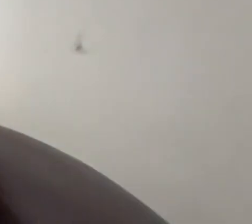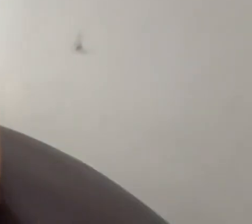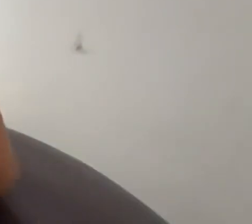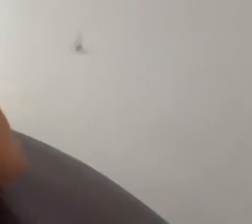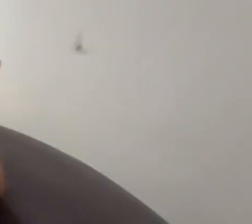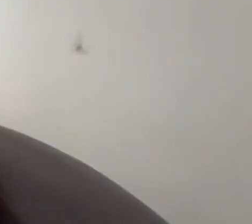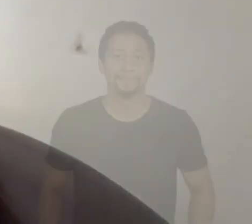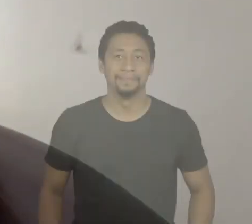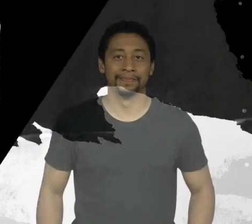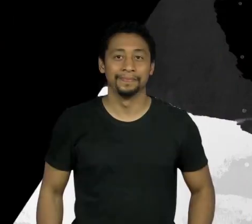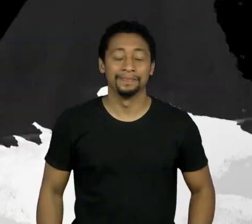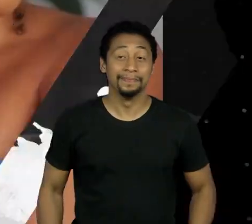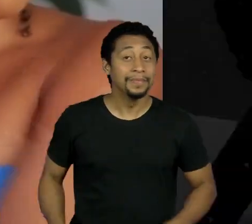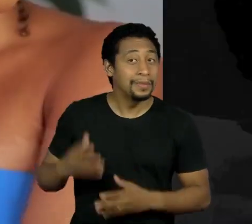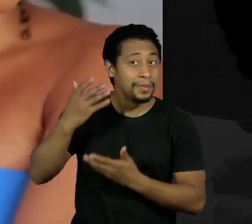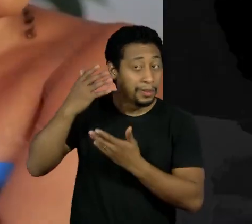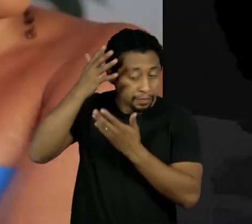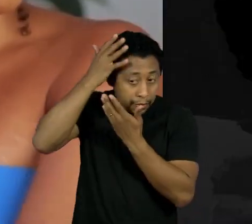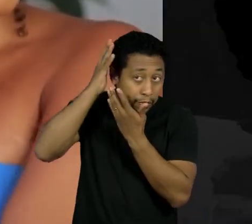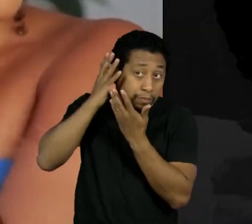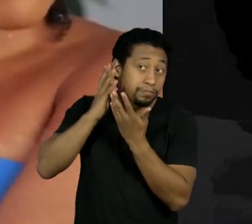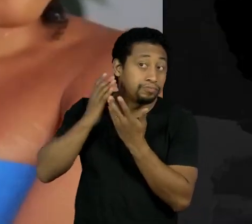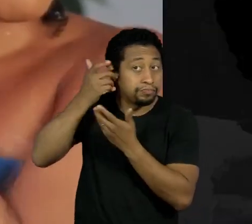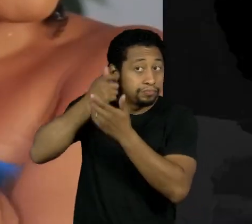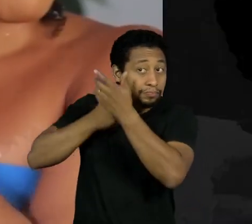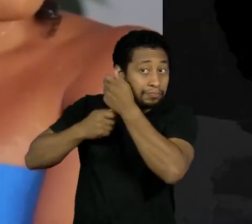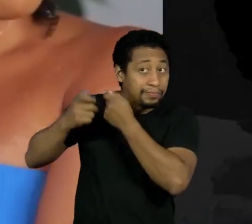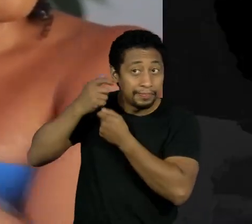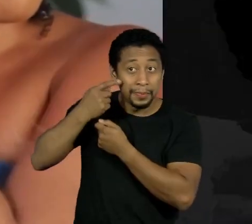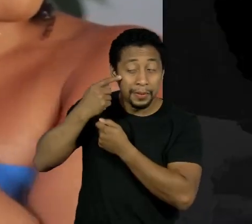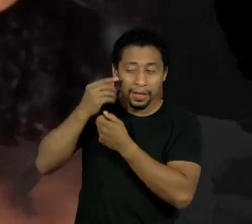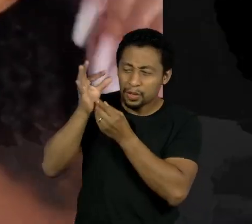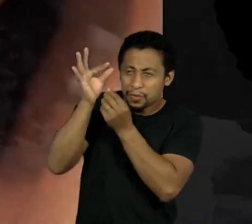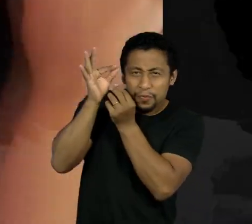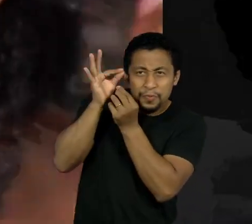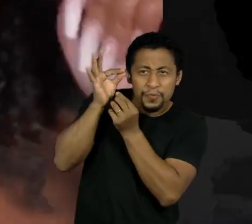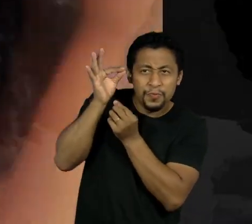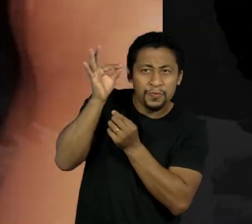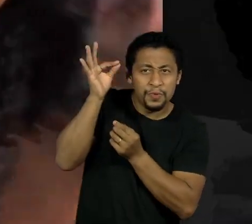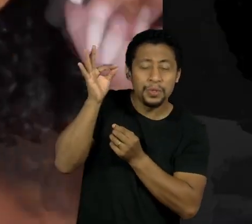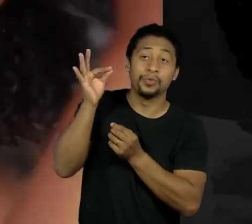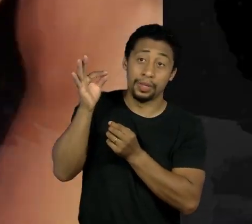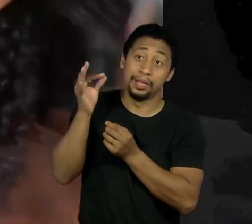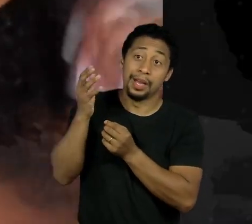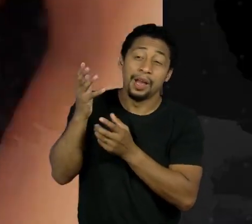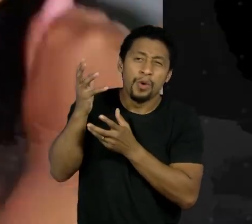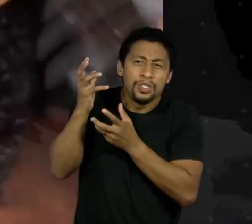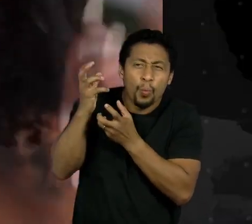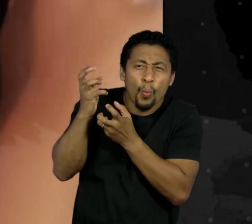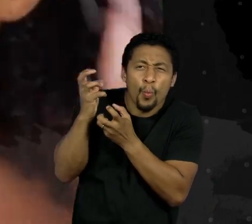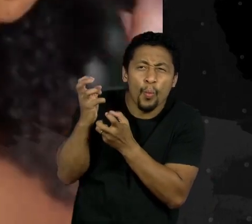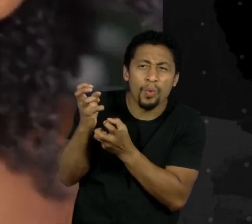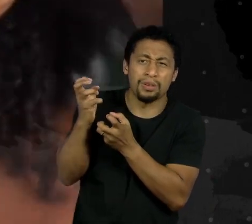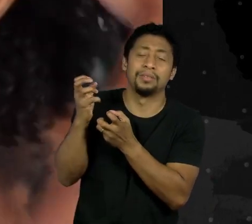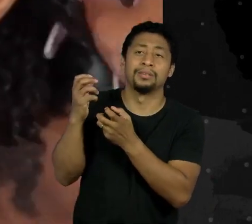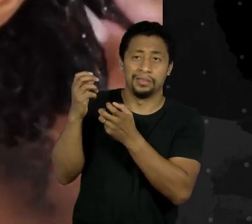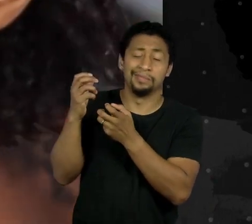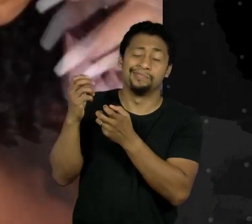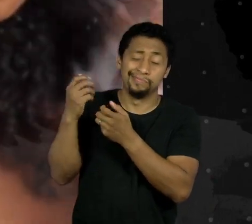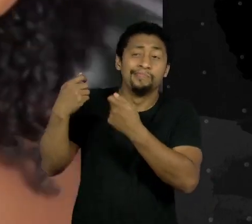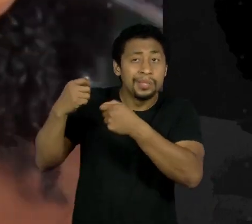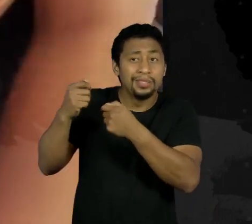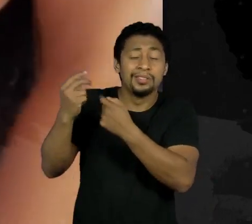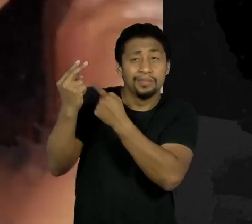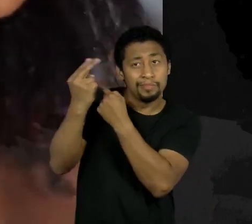O nosso fio de cabelo, ele já tende a uma maior porosidade, a um maior ressecamento. Então é importante a gente proteger nosso cabelo do